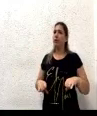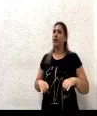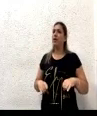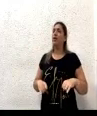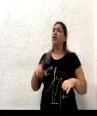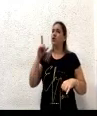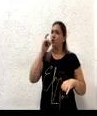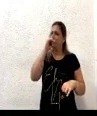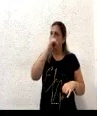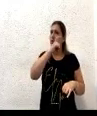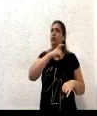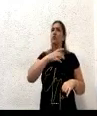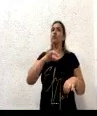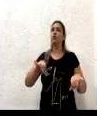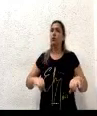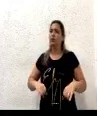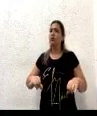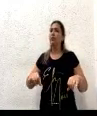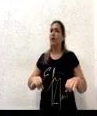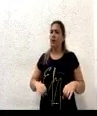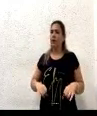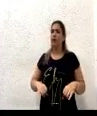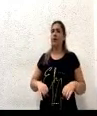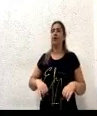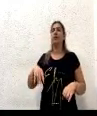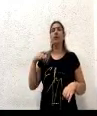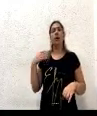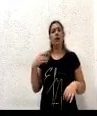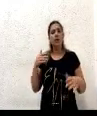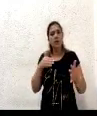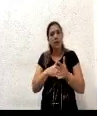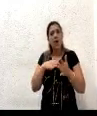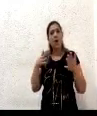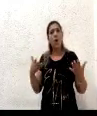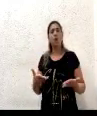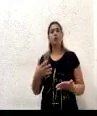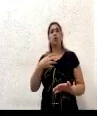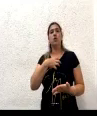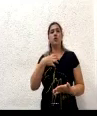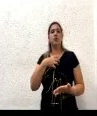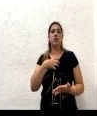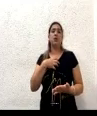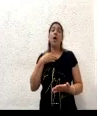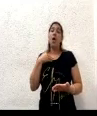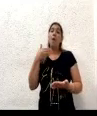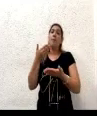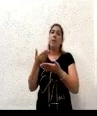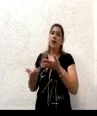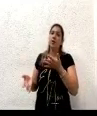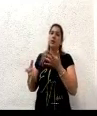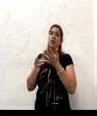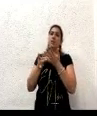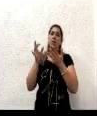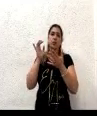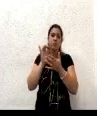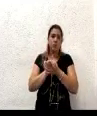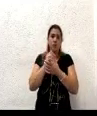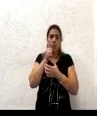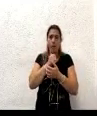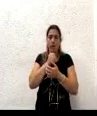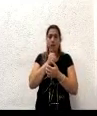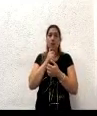é difícil, gente, é doloroso, dói em mim até hoje lembrar que eu perdi minha mulher de dengue